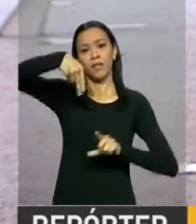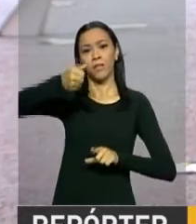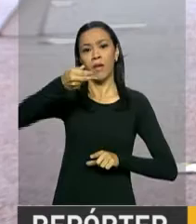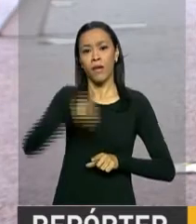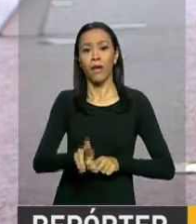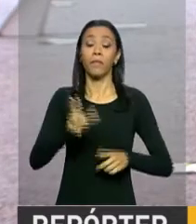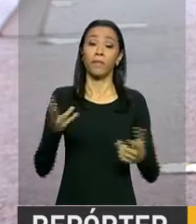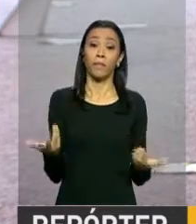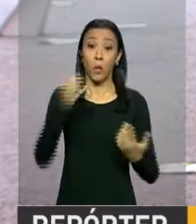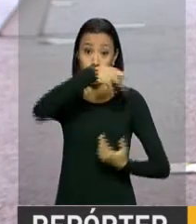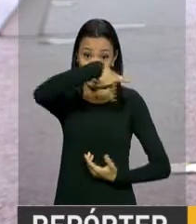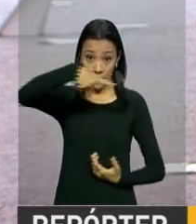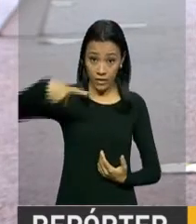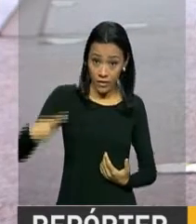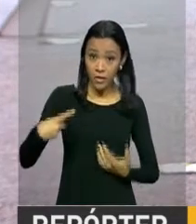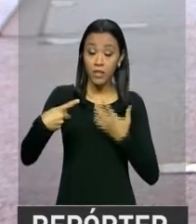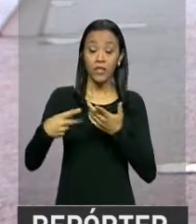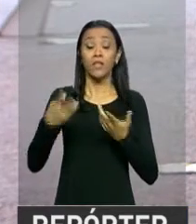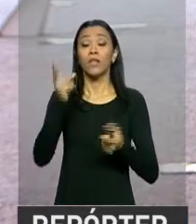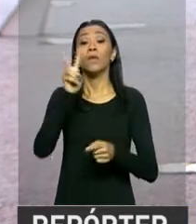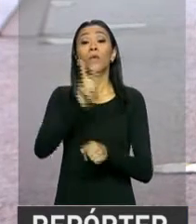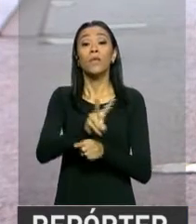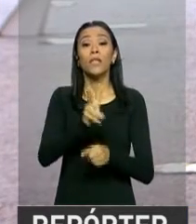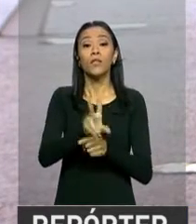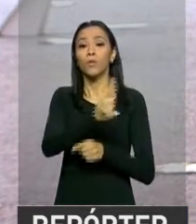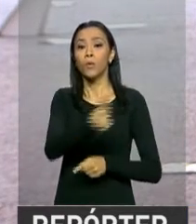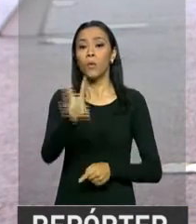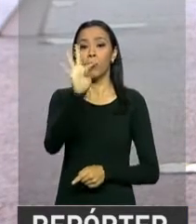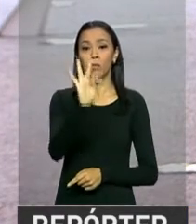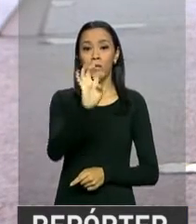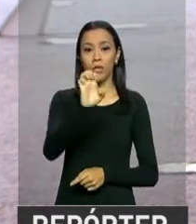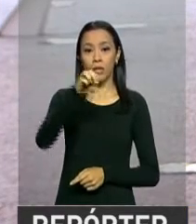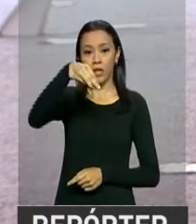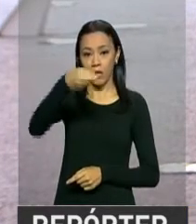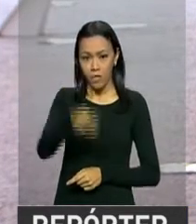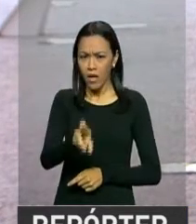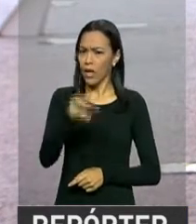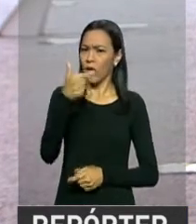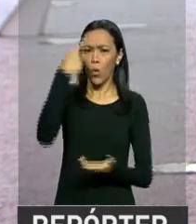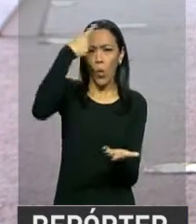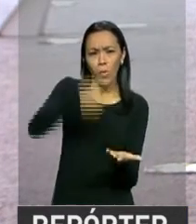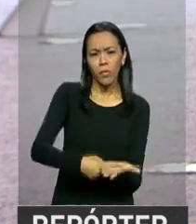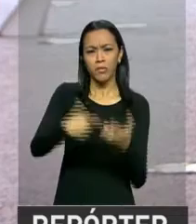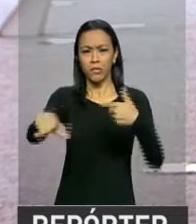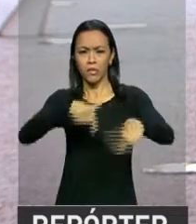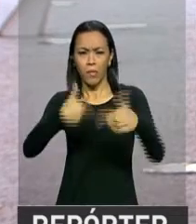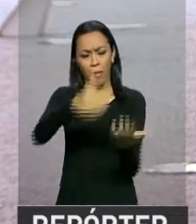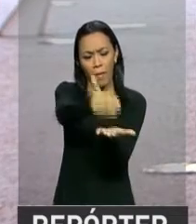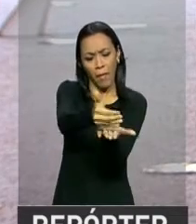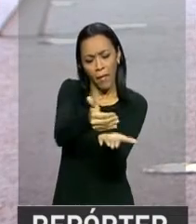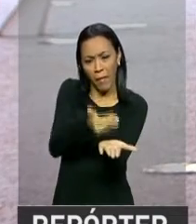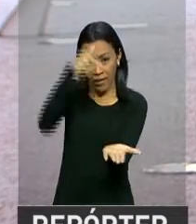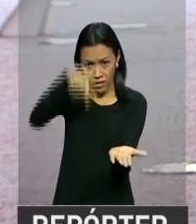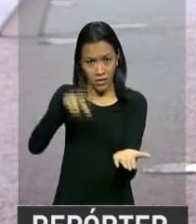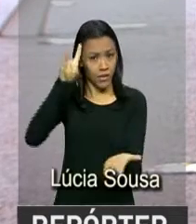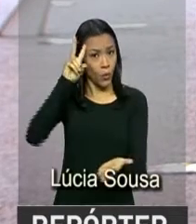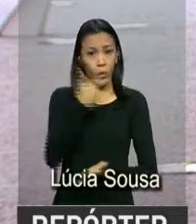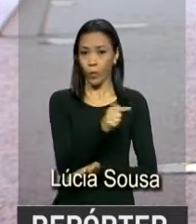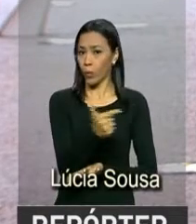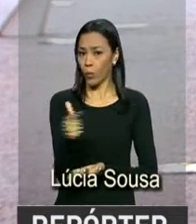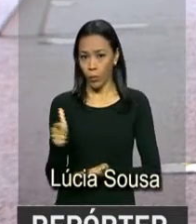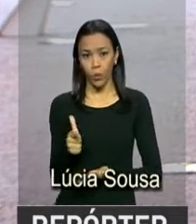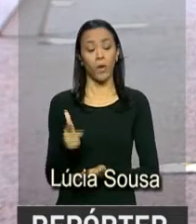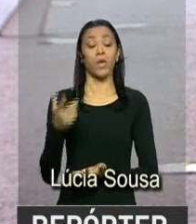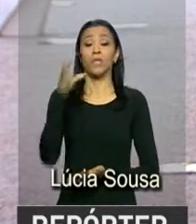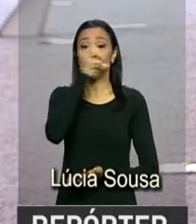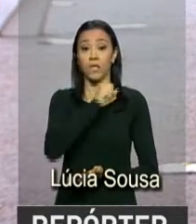presidente da República interino, Michel Temer, não tem, por enquanto, compromissos previstos na agenda oficial desta segunda-feira. Ele passou o